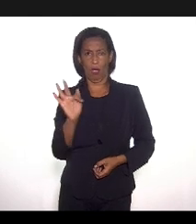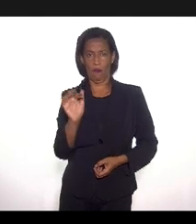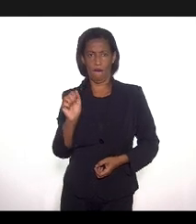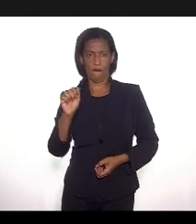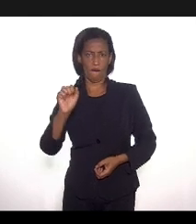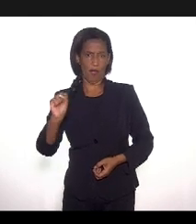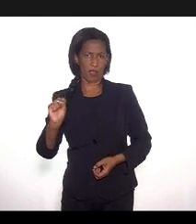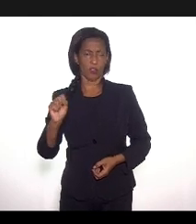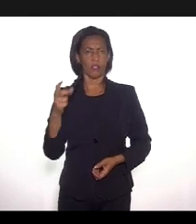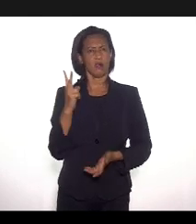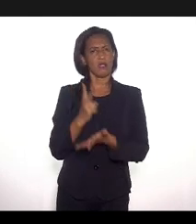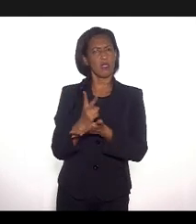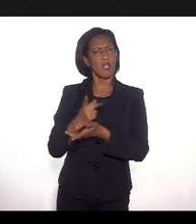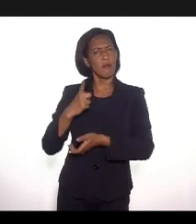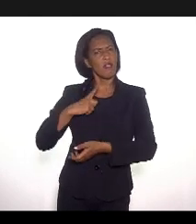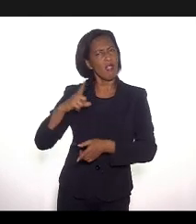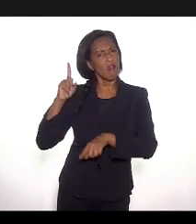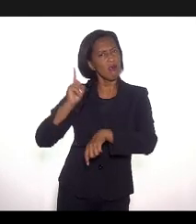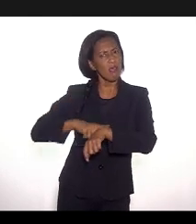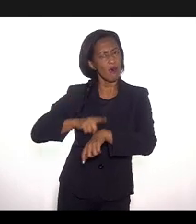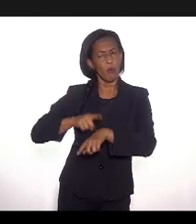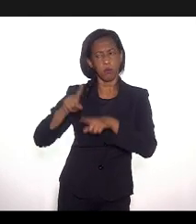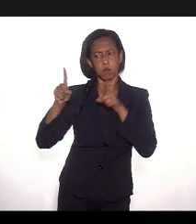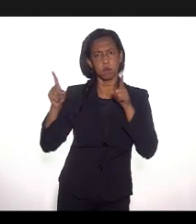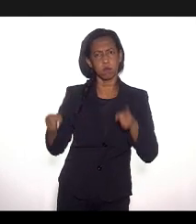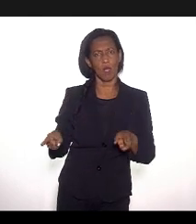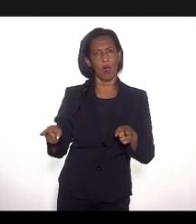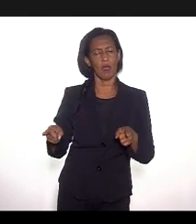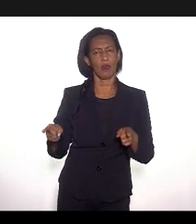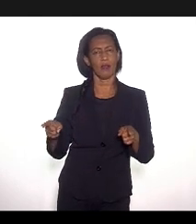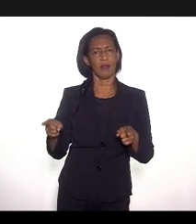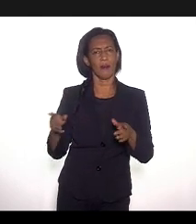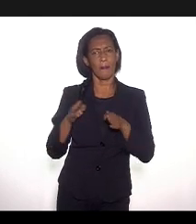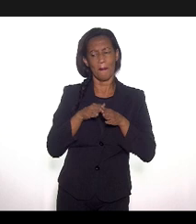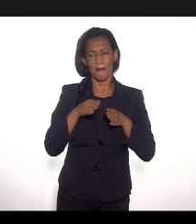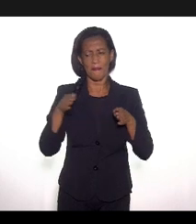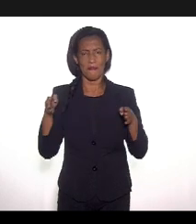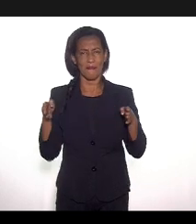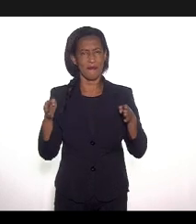sempre estipulam prazos de vigência, né?